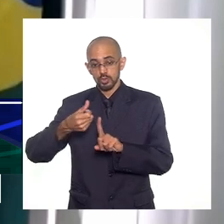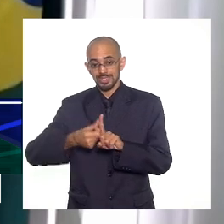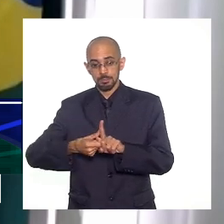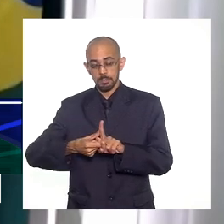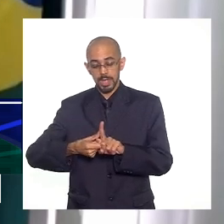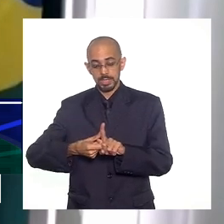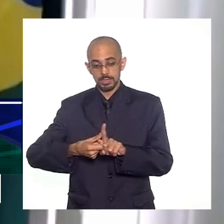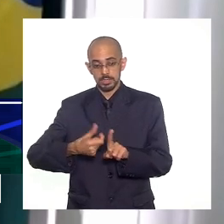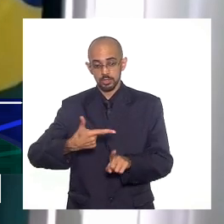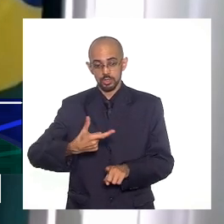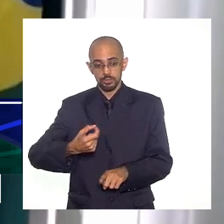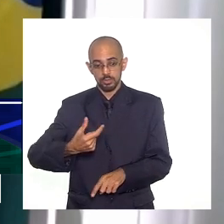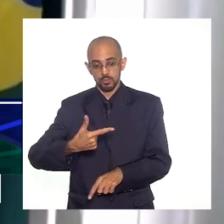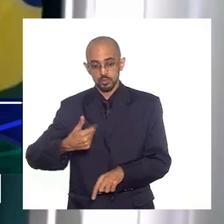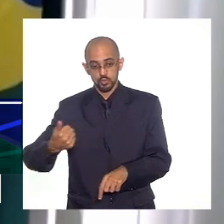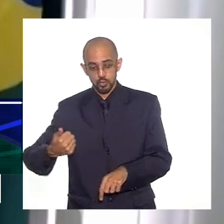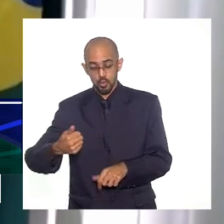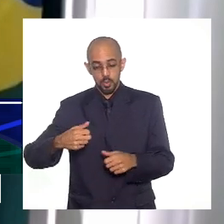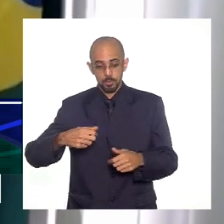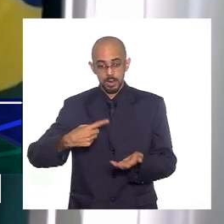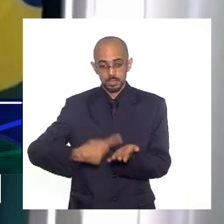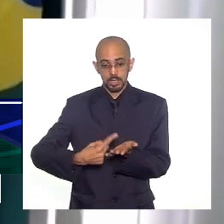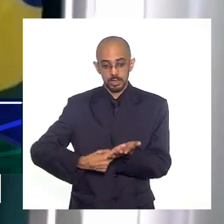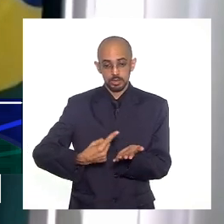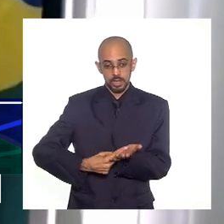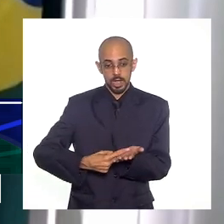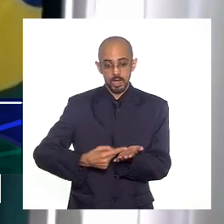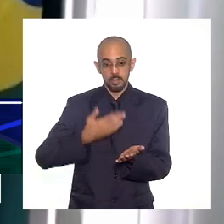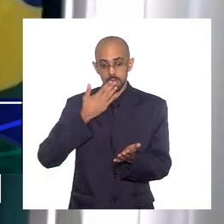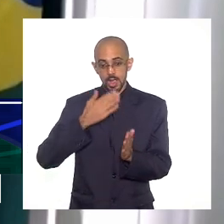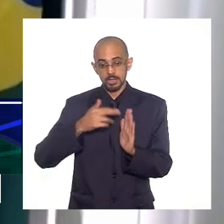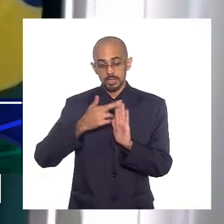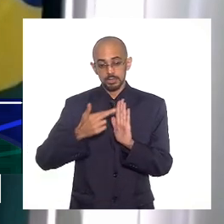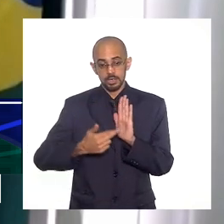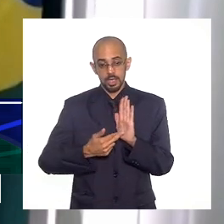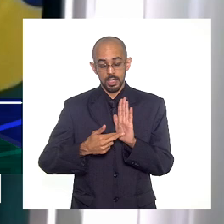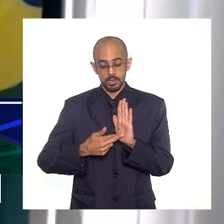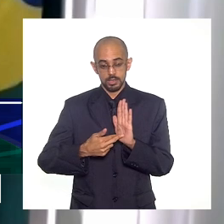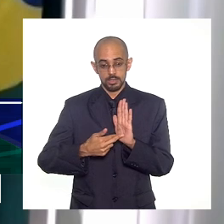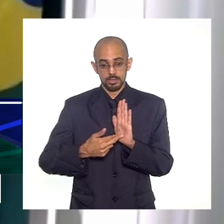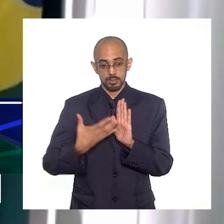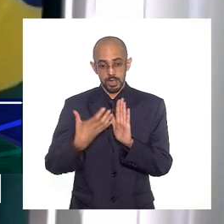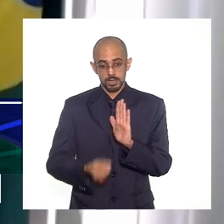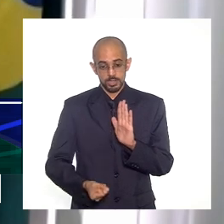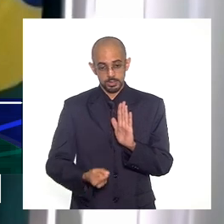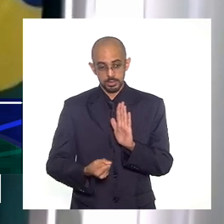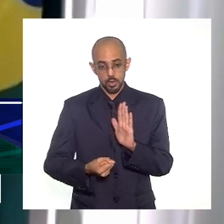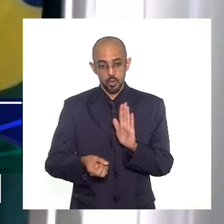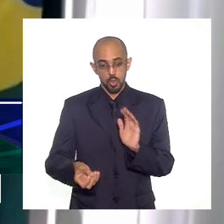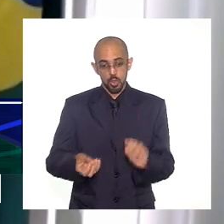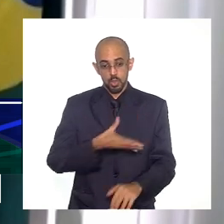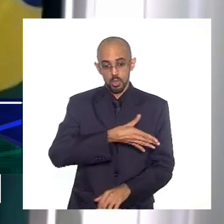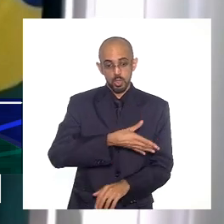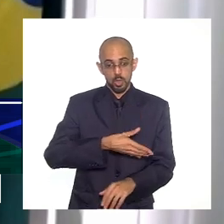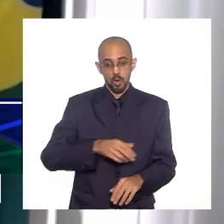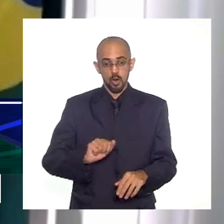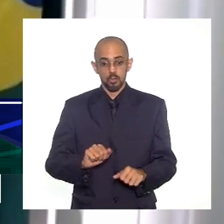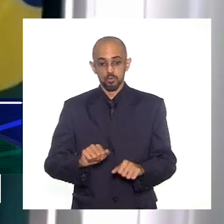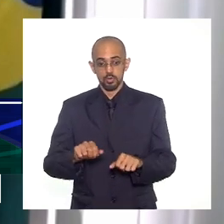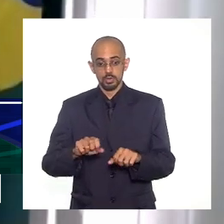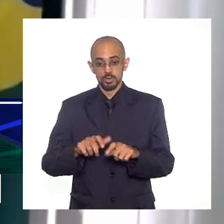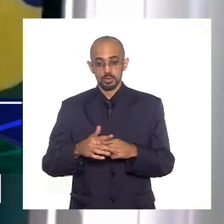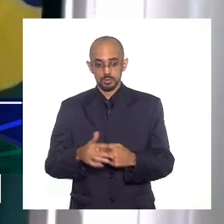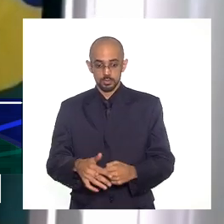as tratativas com a União sobre as condicionalidades, os critérios de adesão ao novo regime, definir qual é